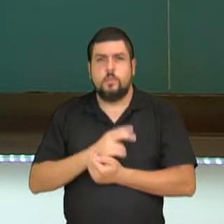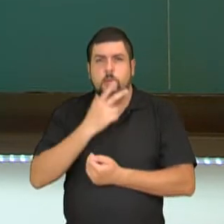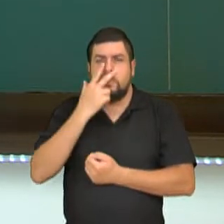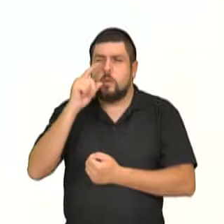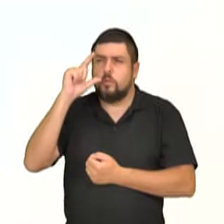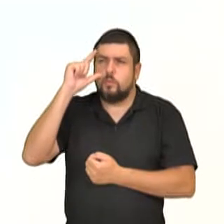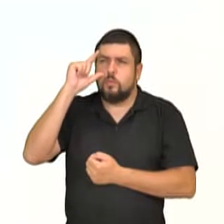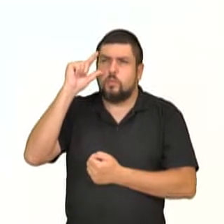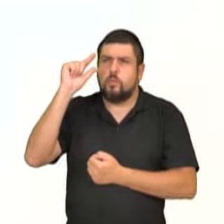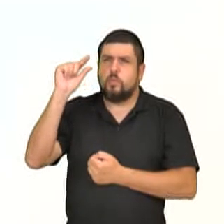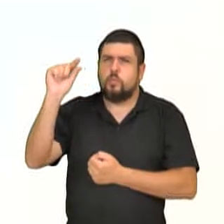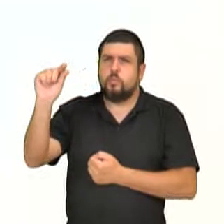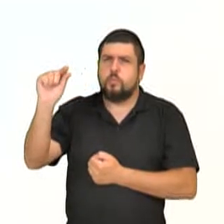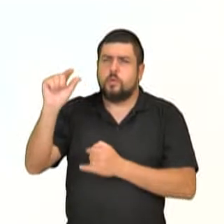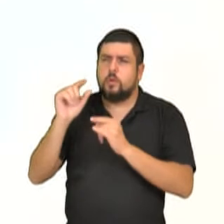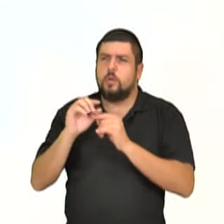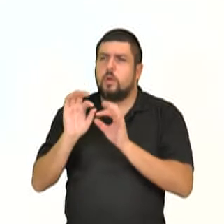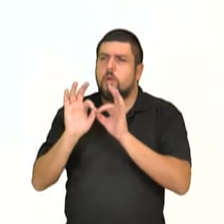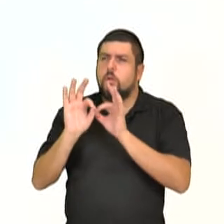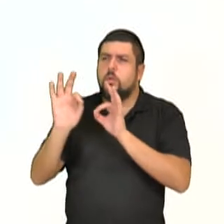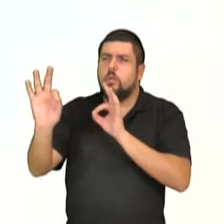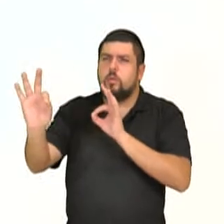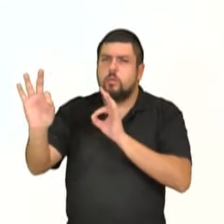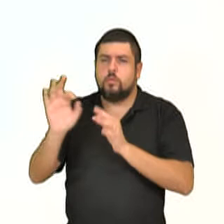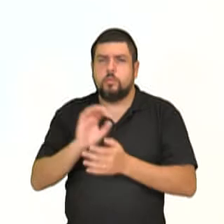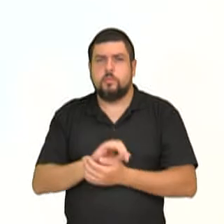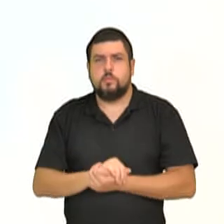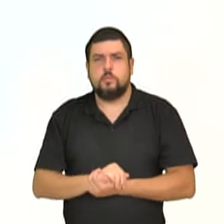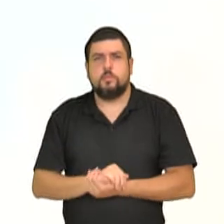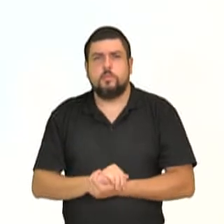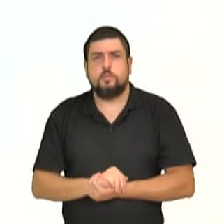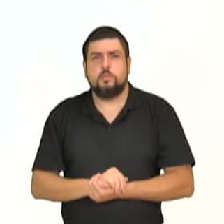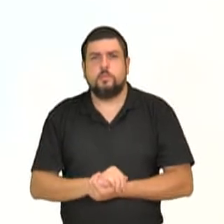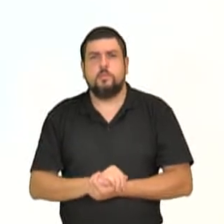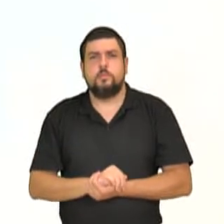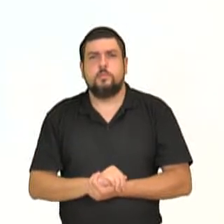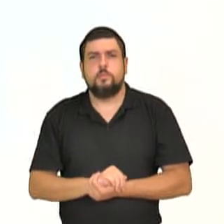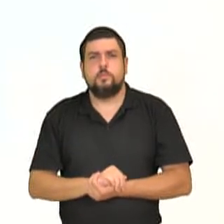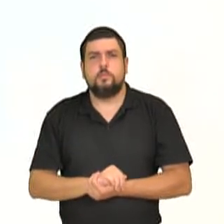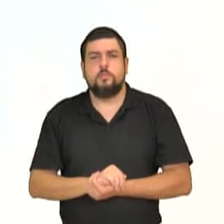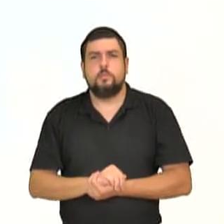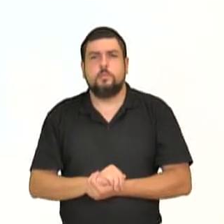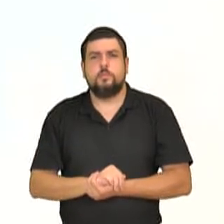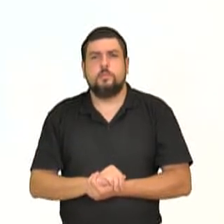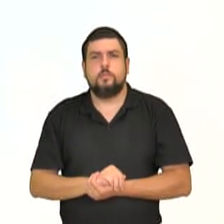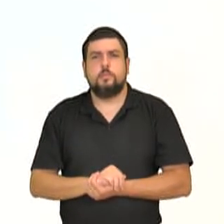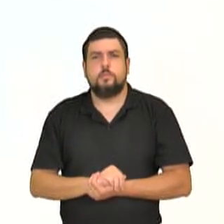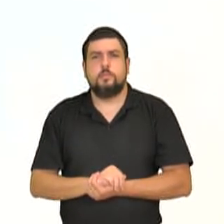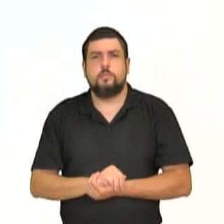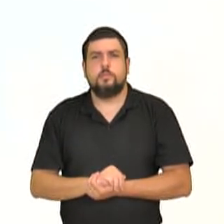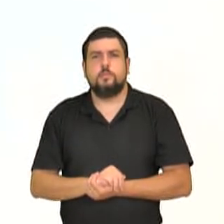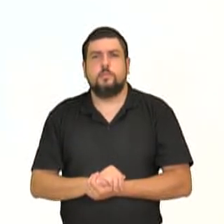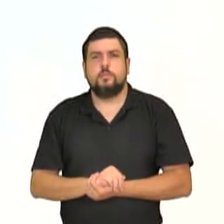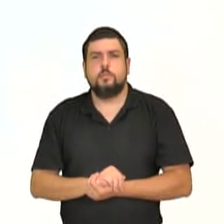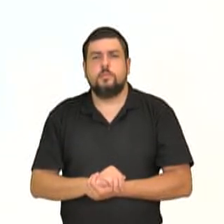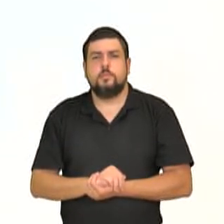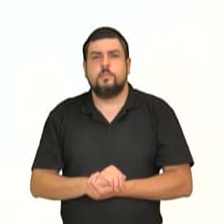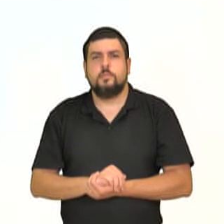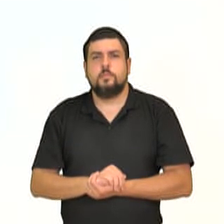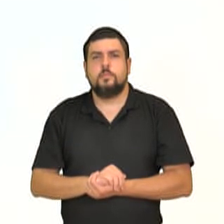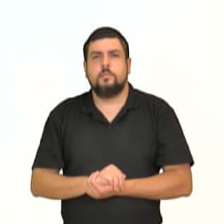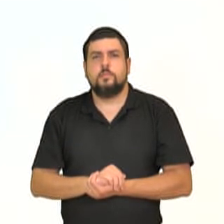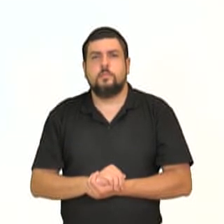para te ajudar na compreensão. Aquele balão, agora a distância já é maior, el balão del niño.